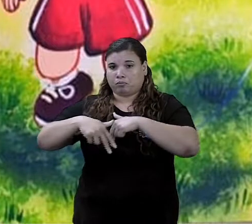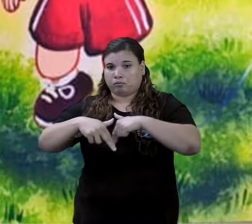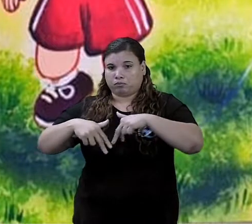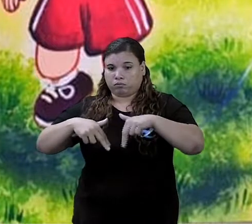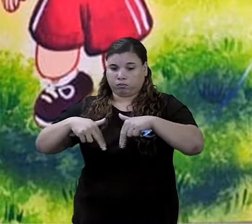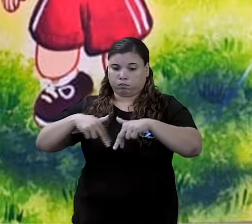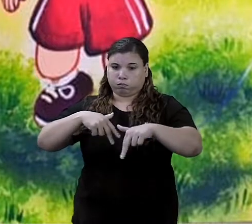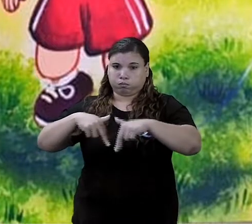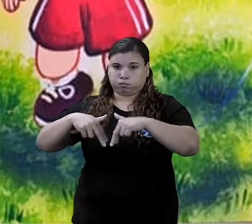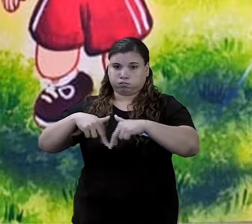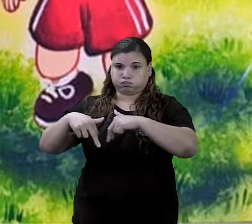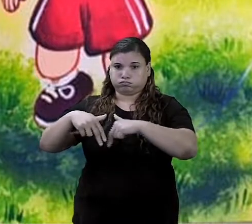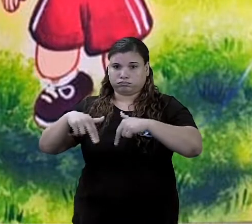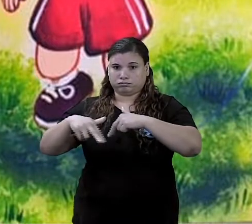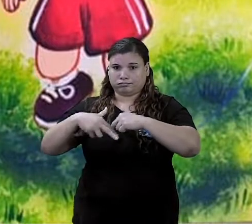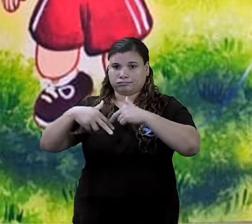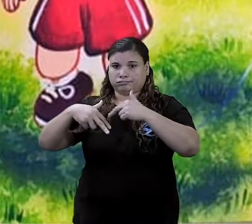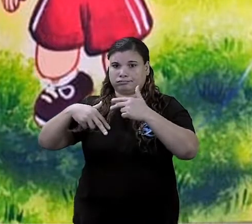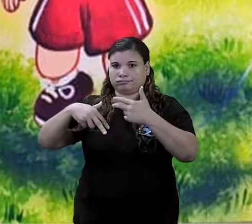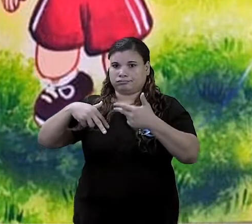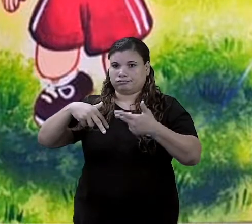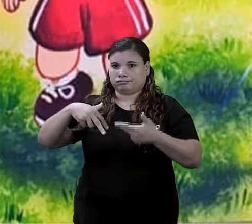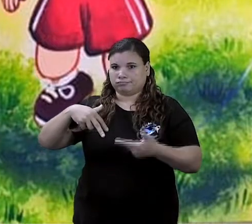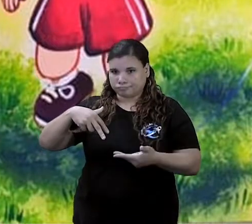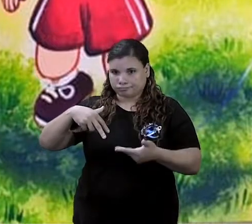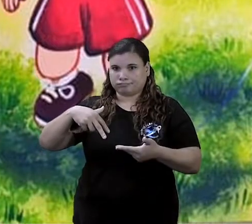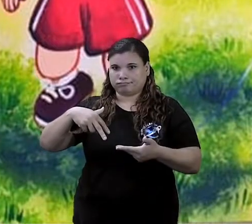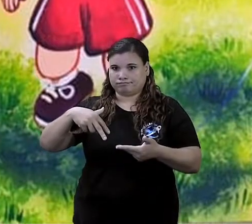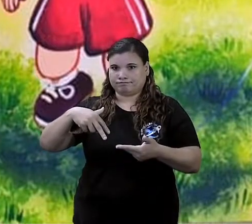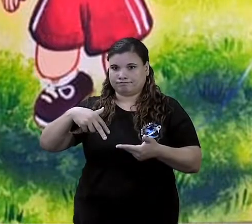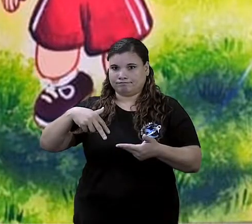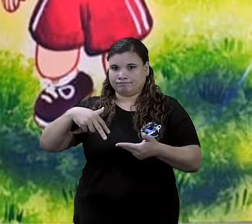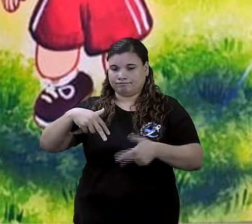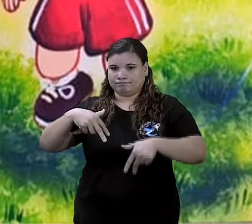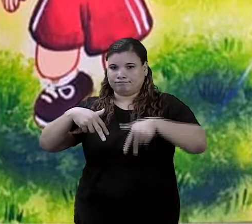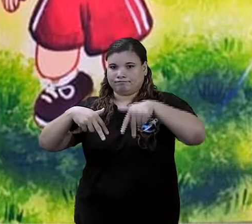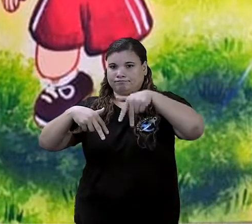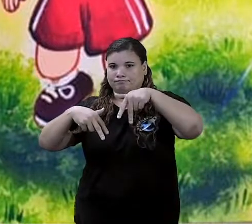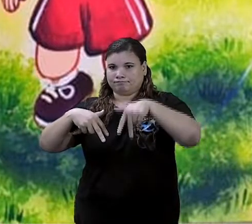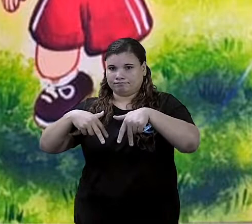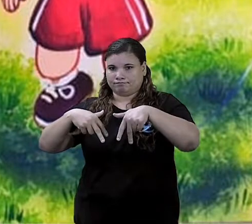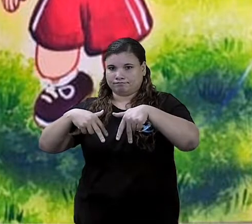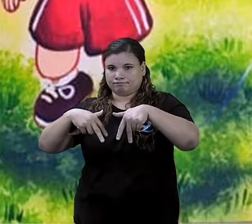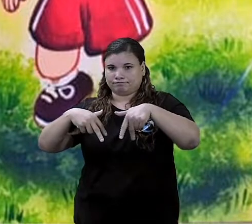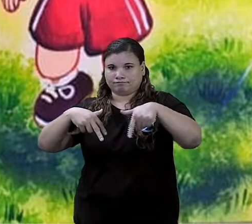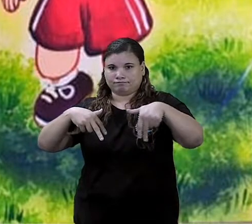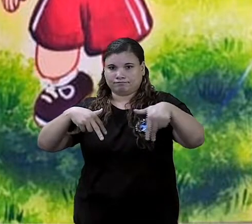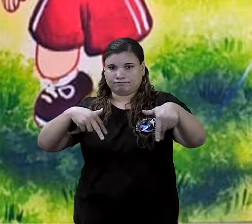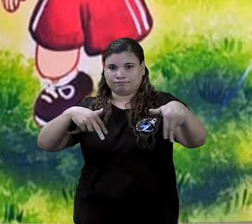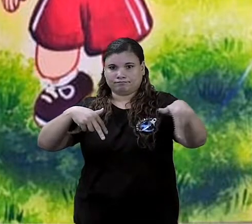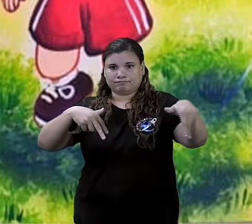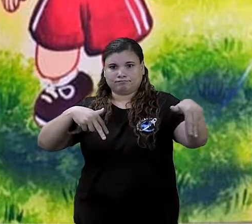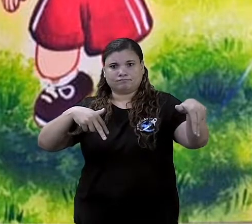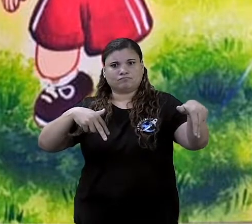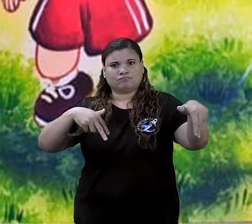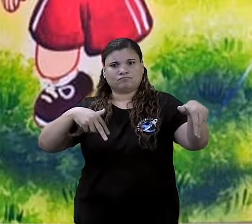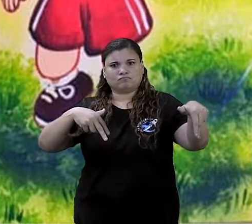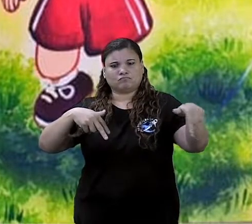esbarrão sem querer ali. Quem pode saber? E assim, Vitor foi se